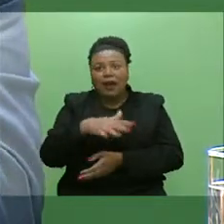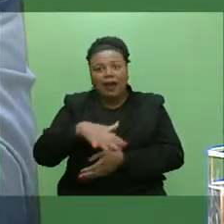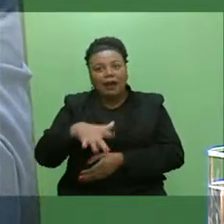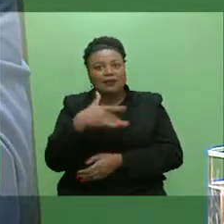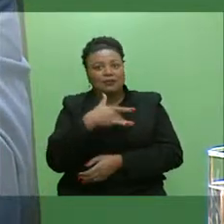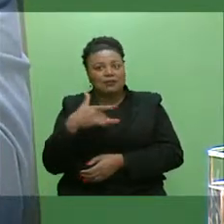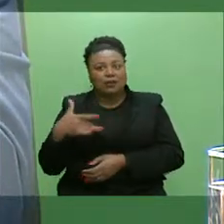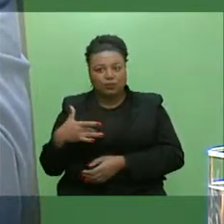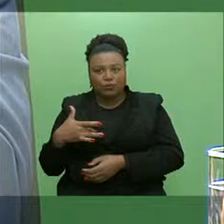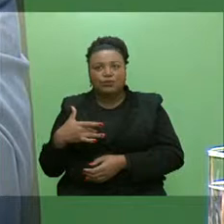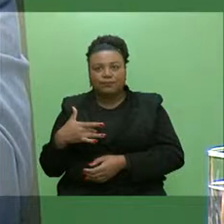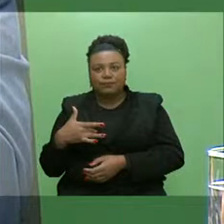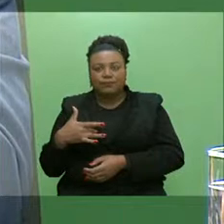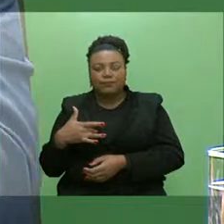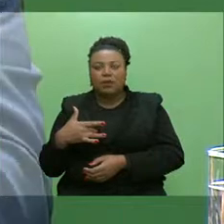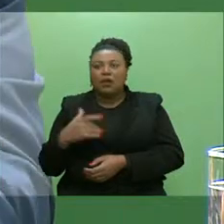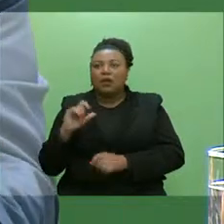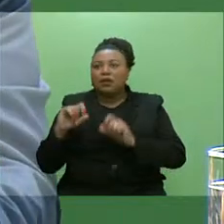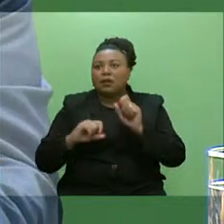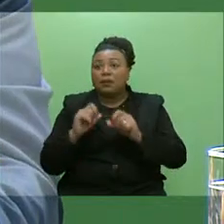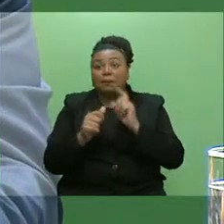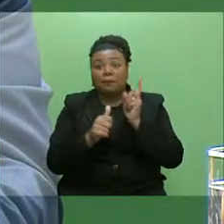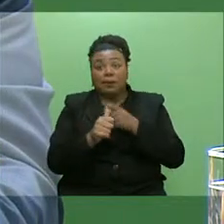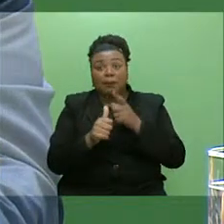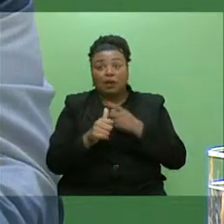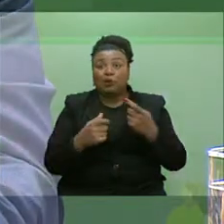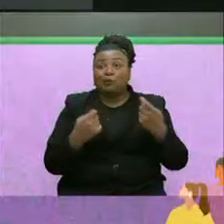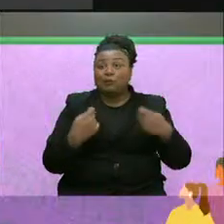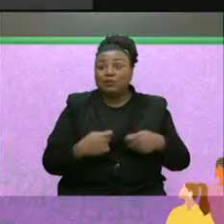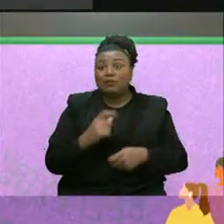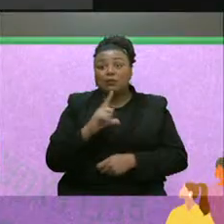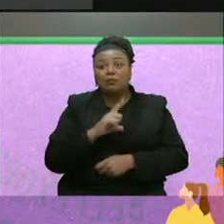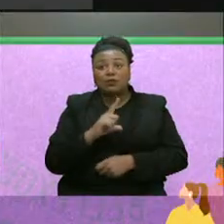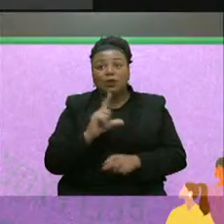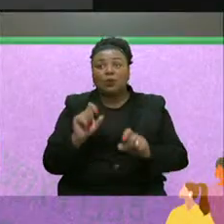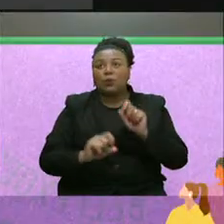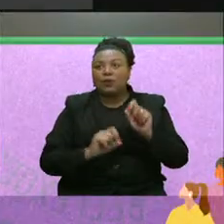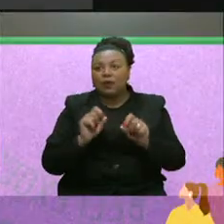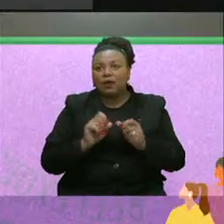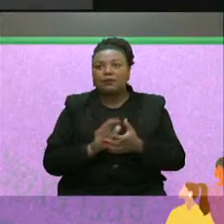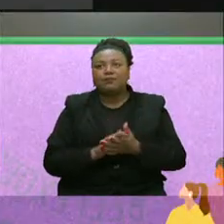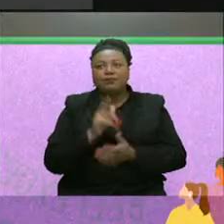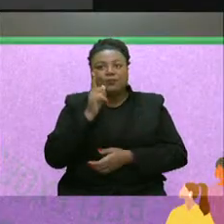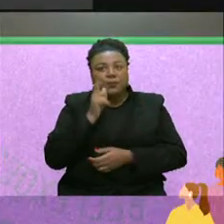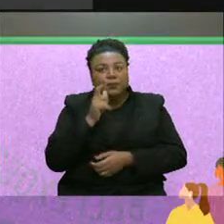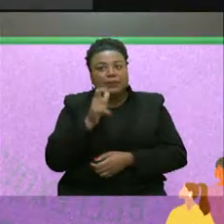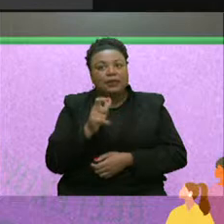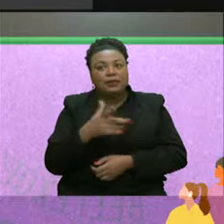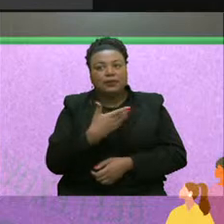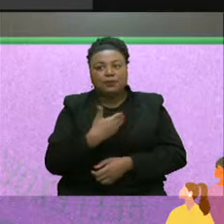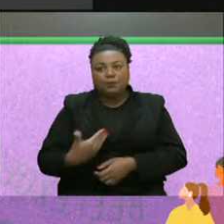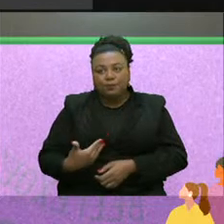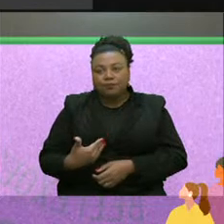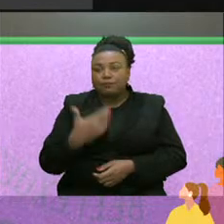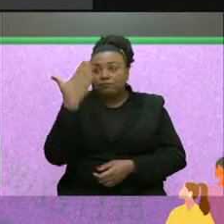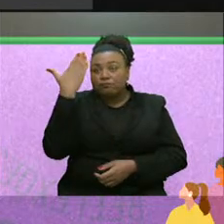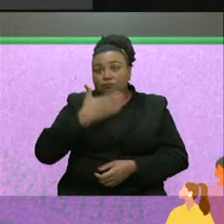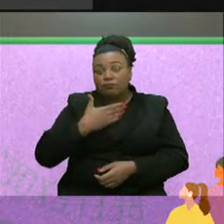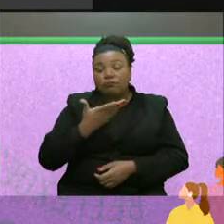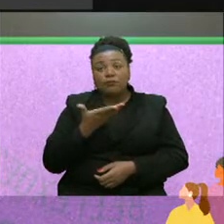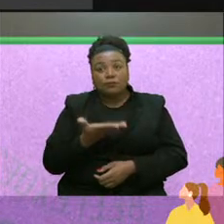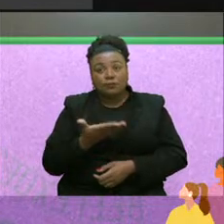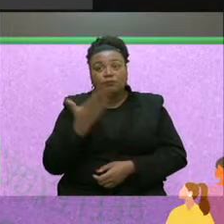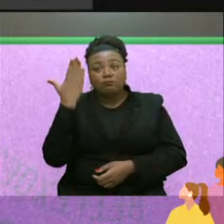área da saúde. Haja vista que, primeiro, nós temos aí o interesse público, não é,